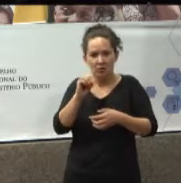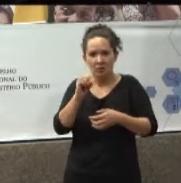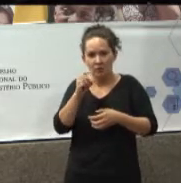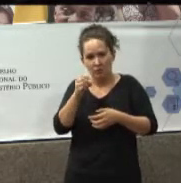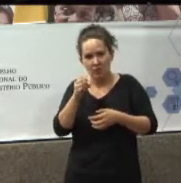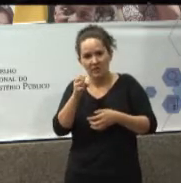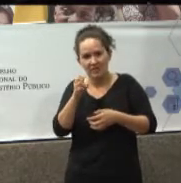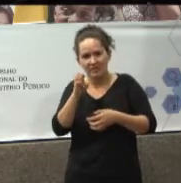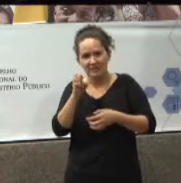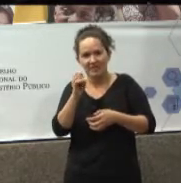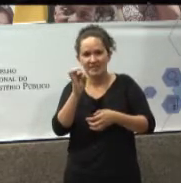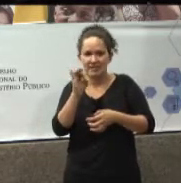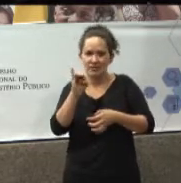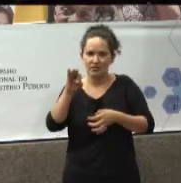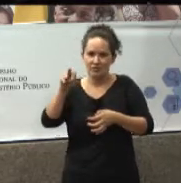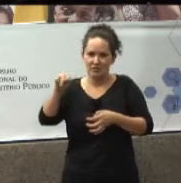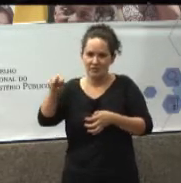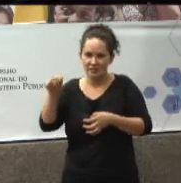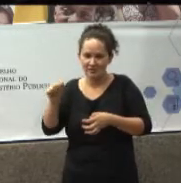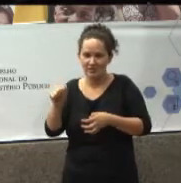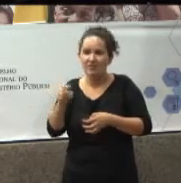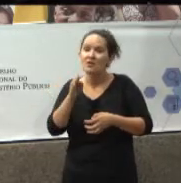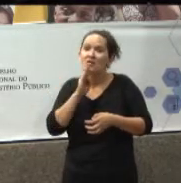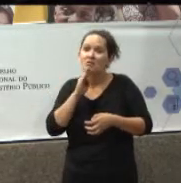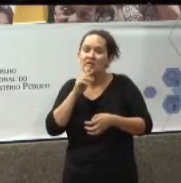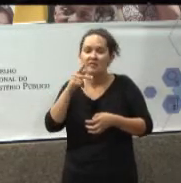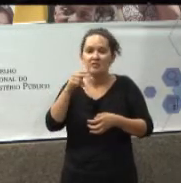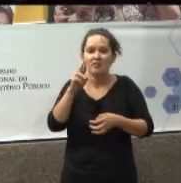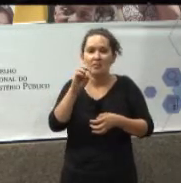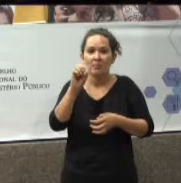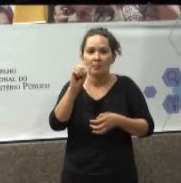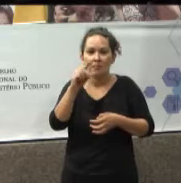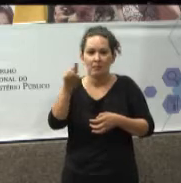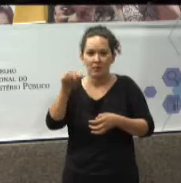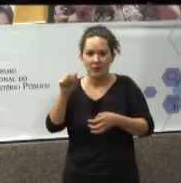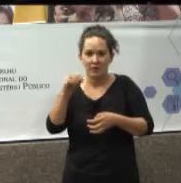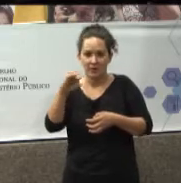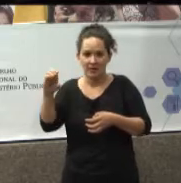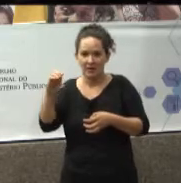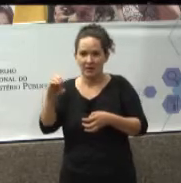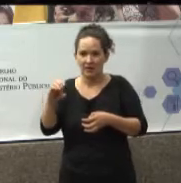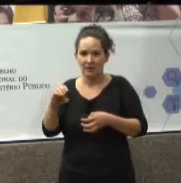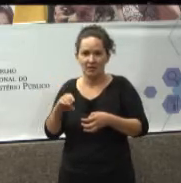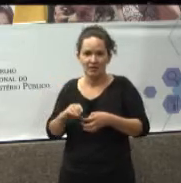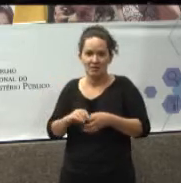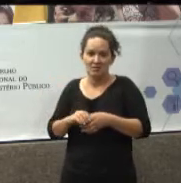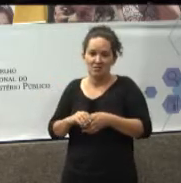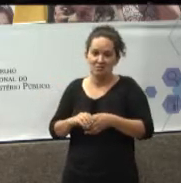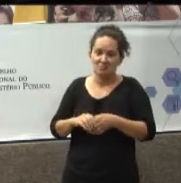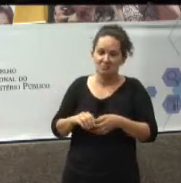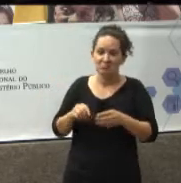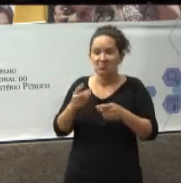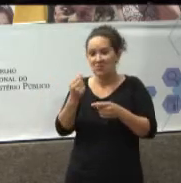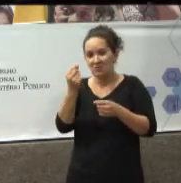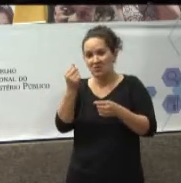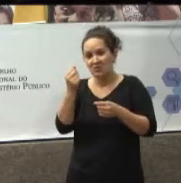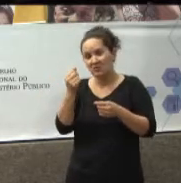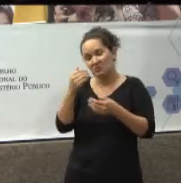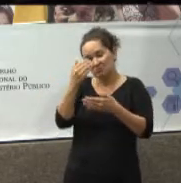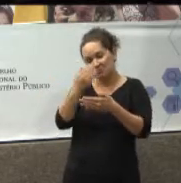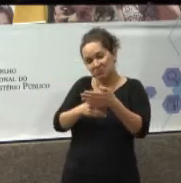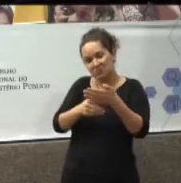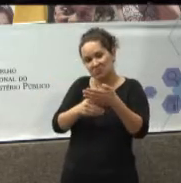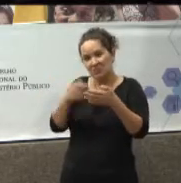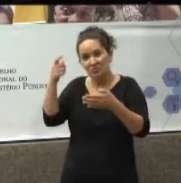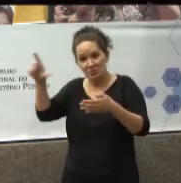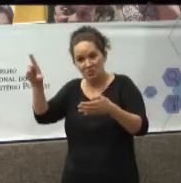prozac ele praticamente não tem efeitos colaterais ia muito mais barato do que a emi para a mina a cesta básica